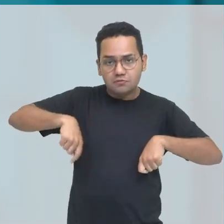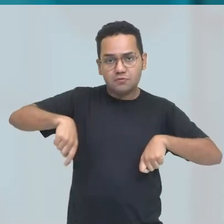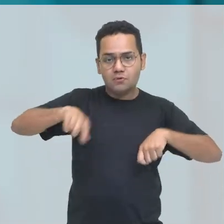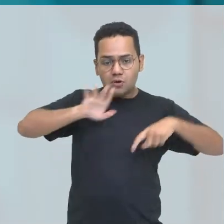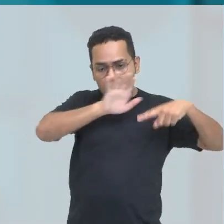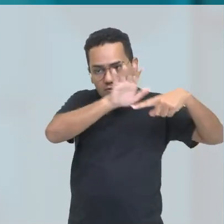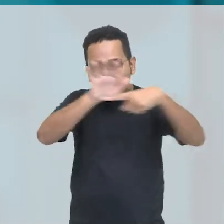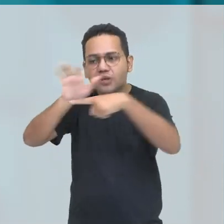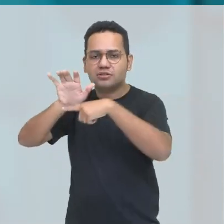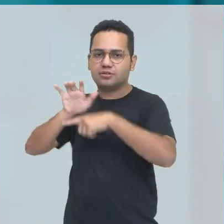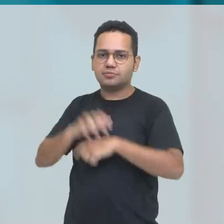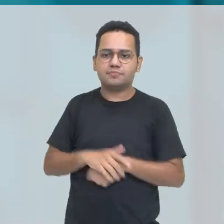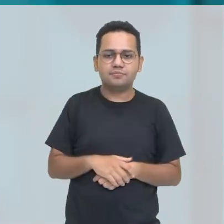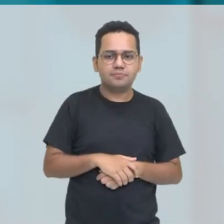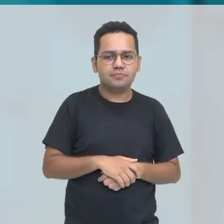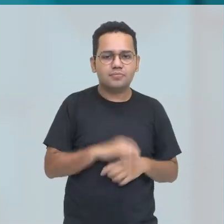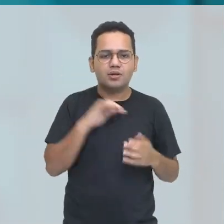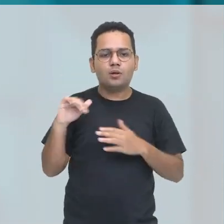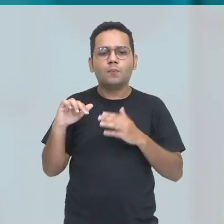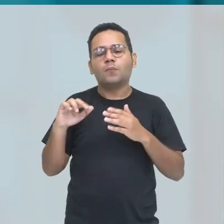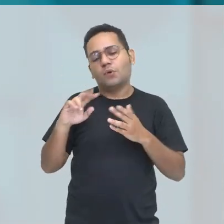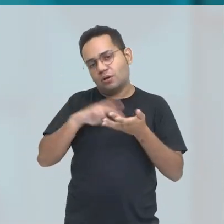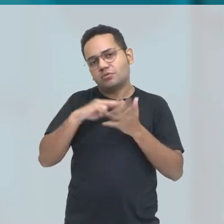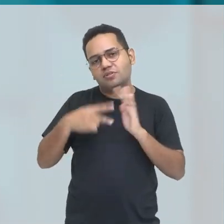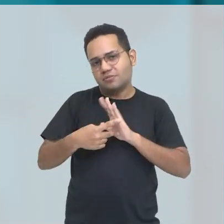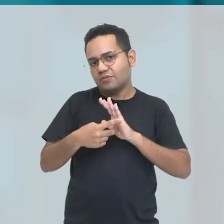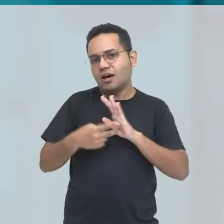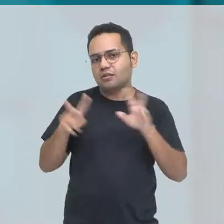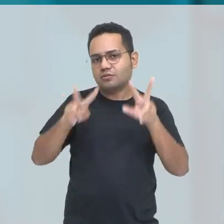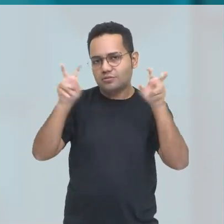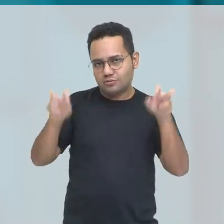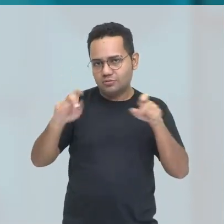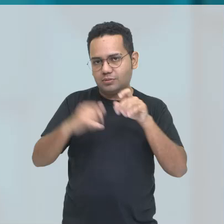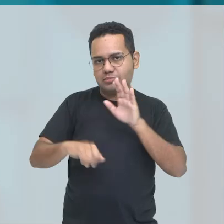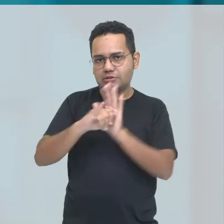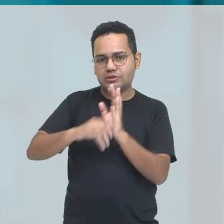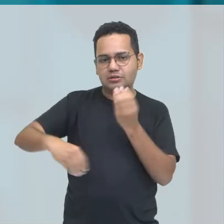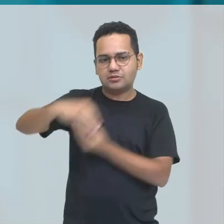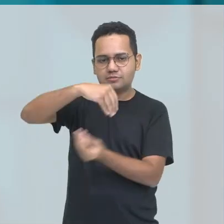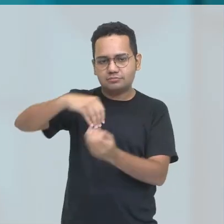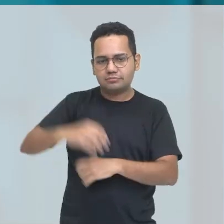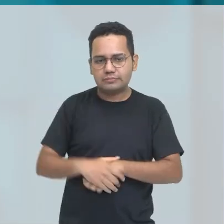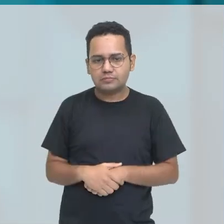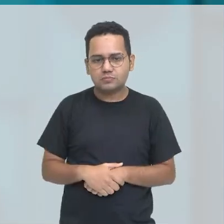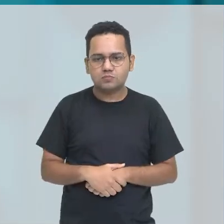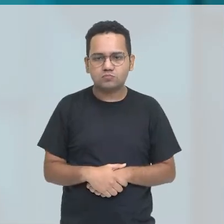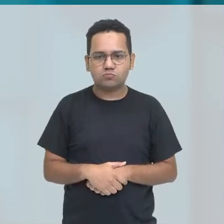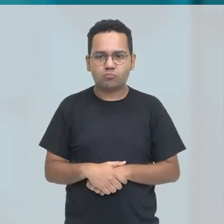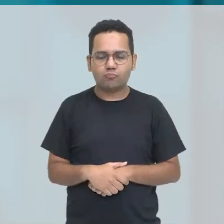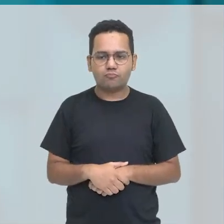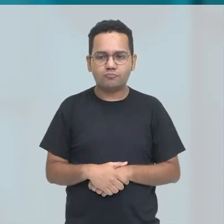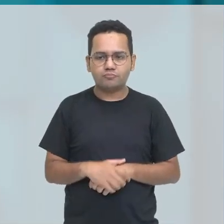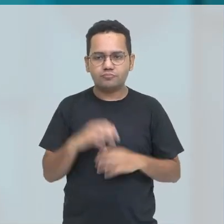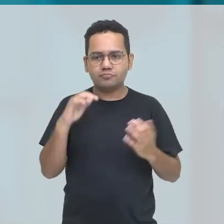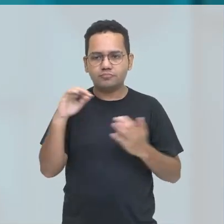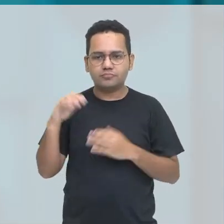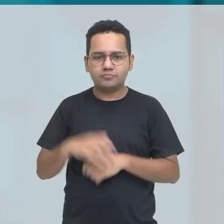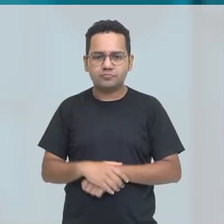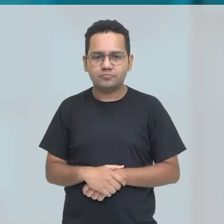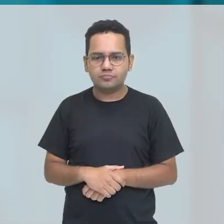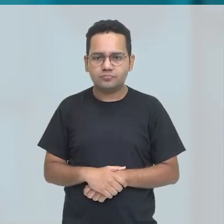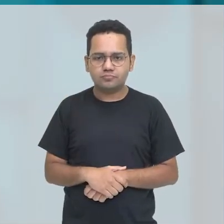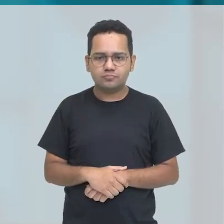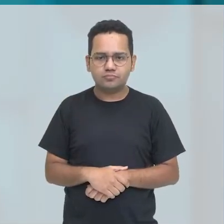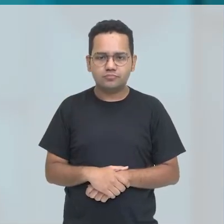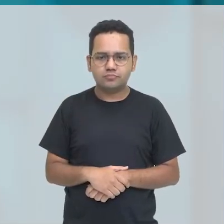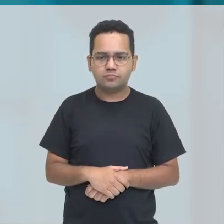tema identidades híbridas, certo? Bem, a palavrinha hybrid em língua inglesa começa com H.